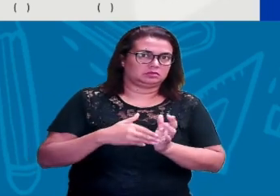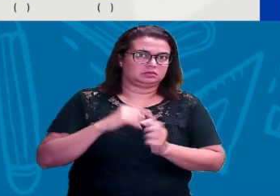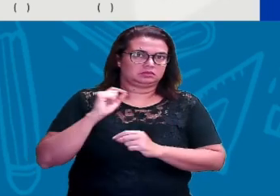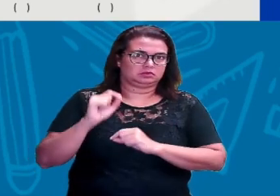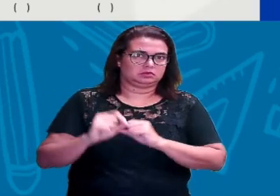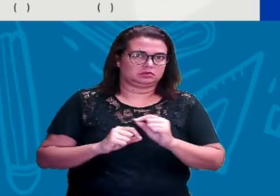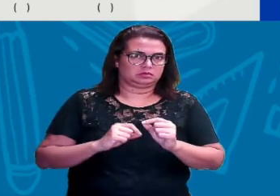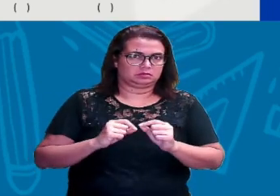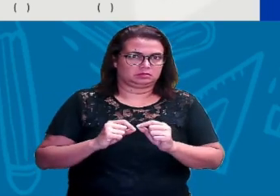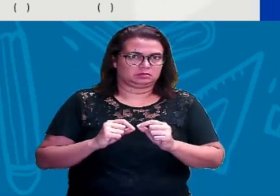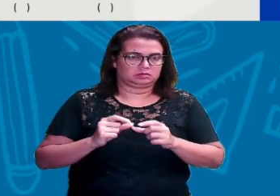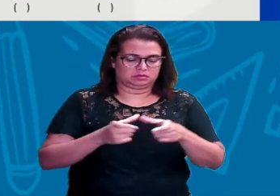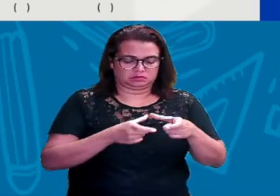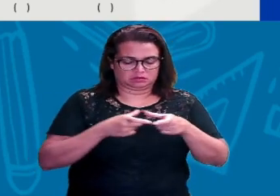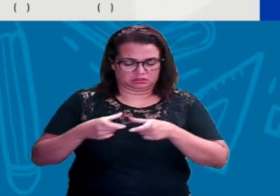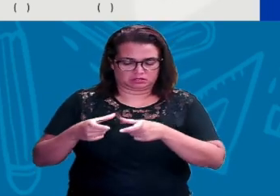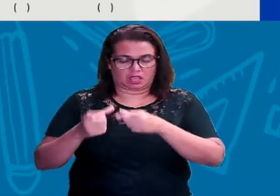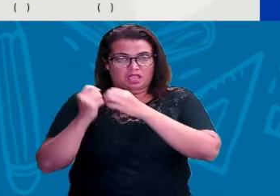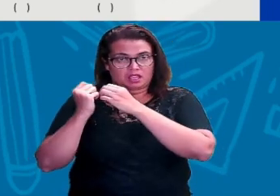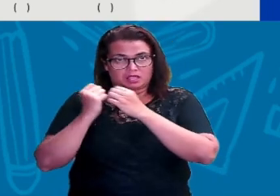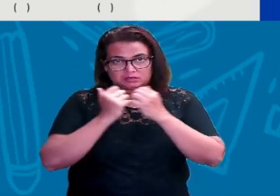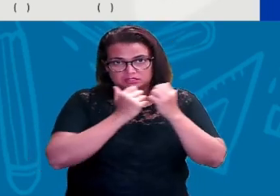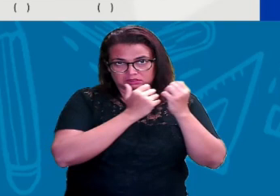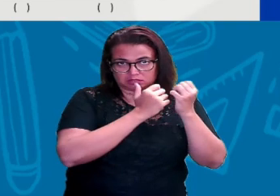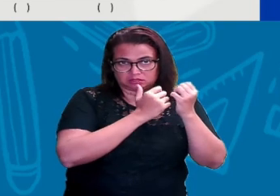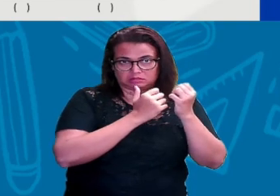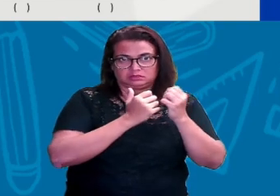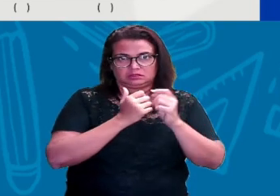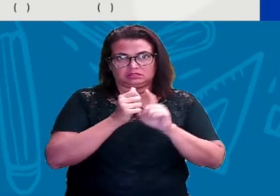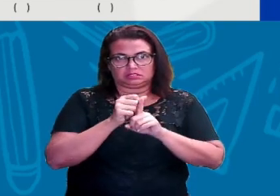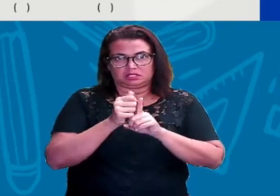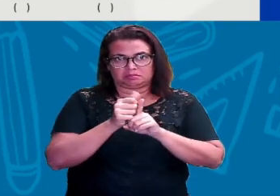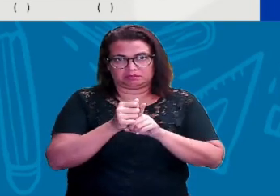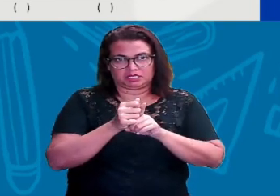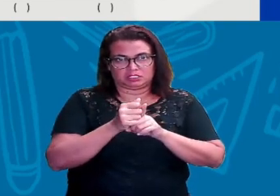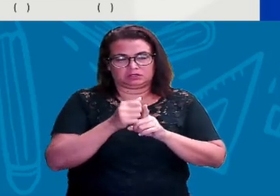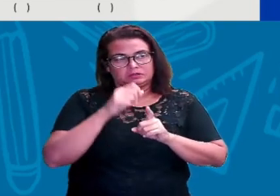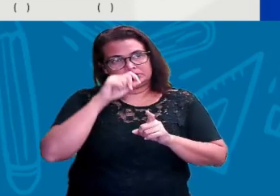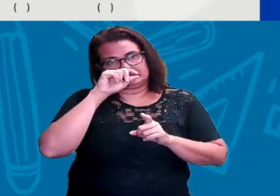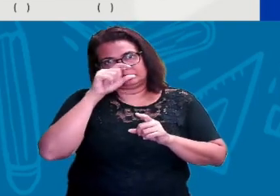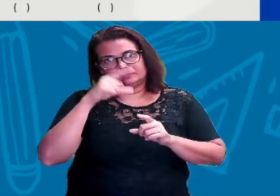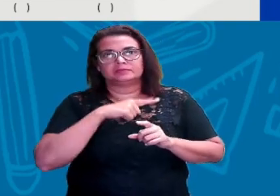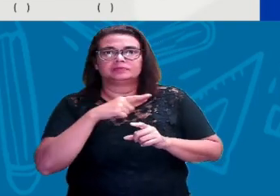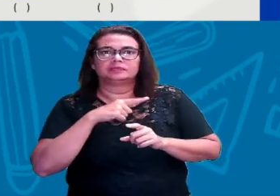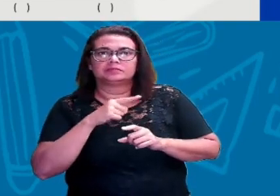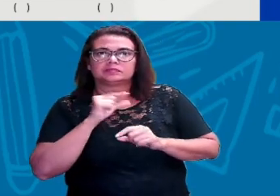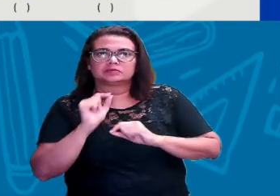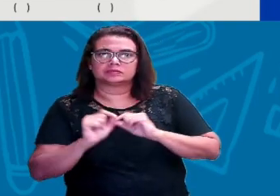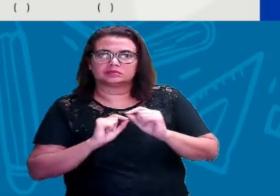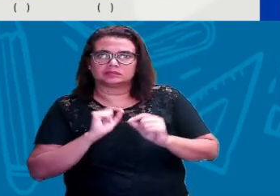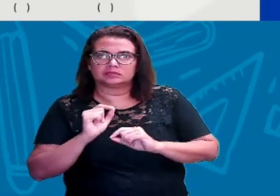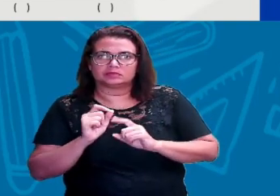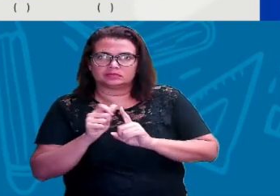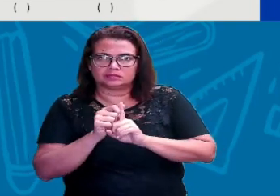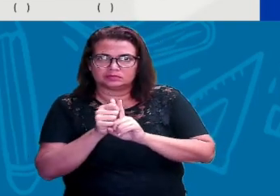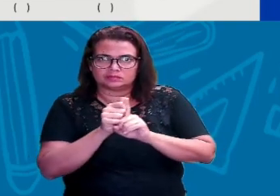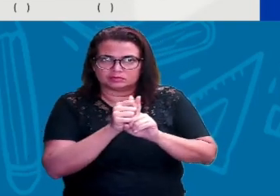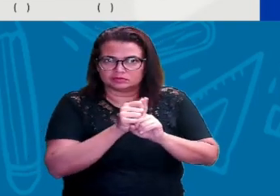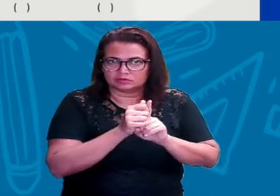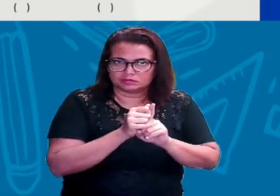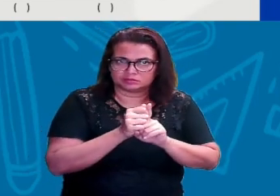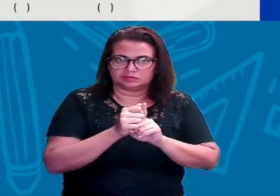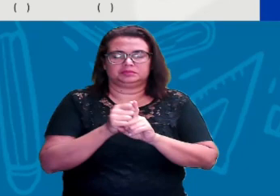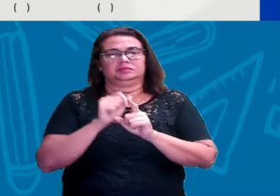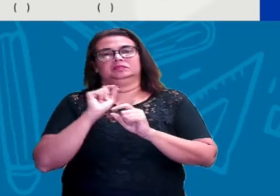As latas de milho da figura abaixo têm a mesma medida da base. Observe-as e responda o que se pede. Circule aquela em que